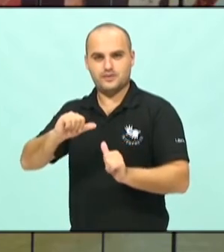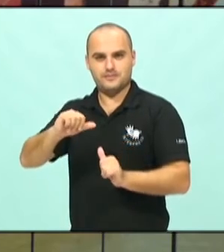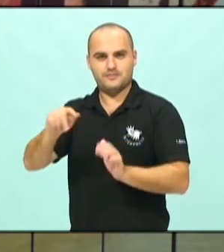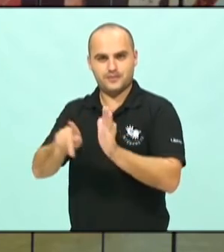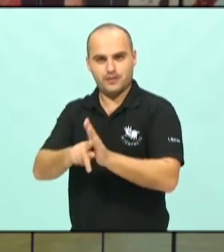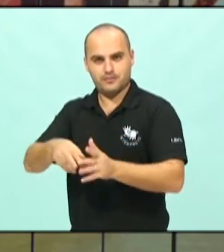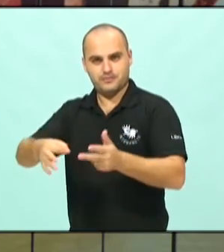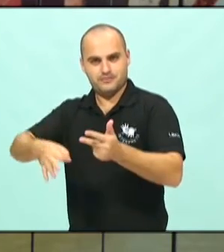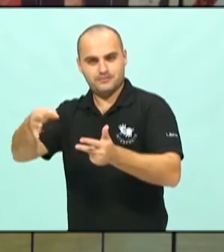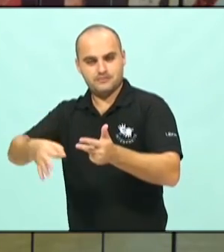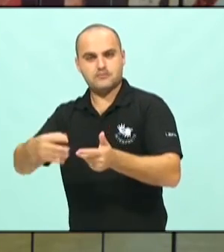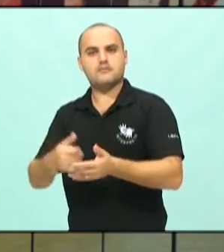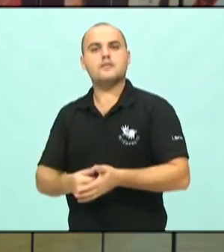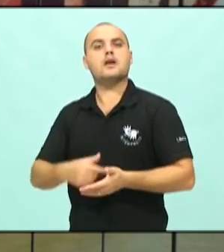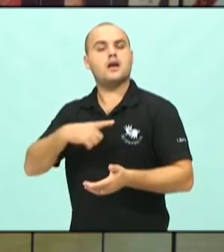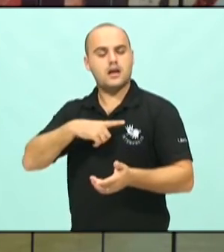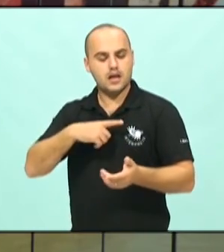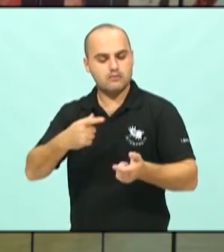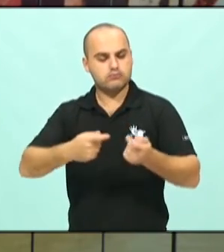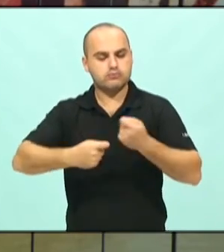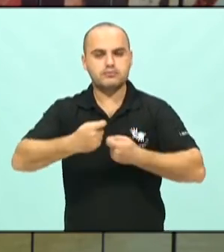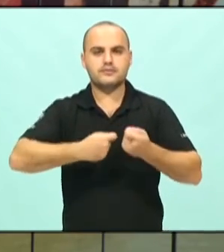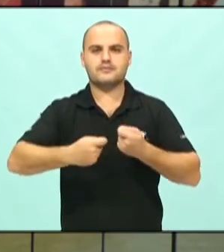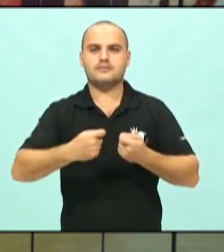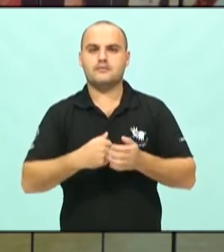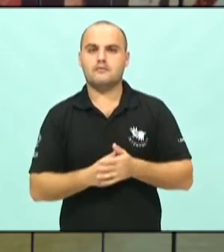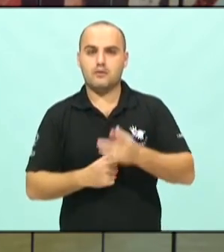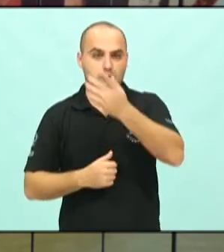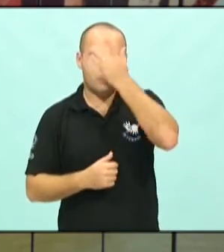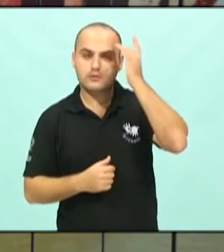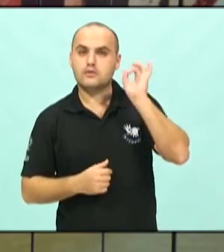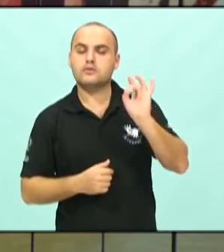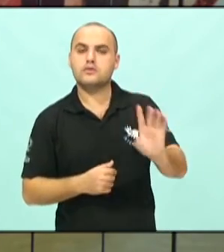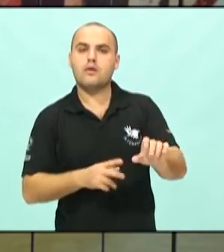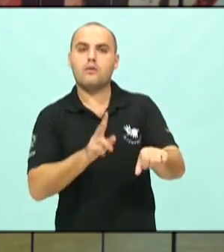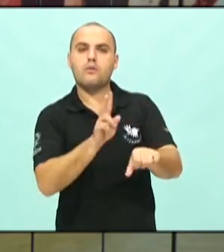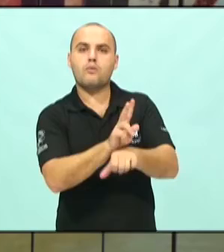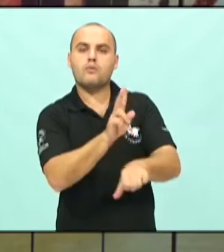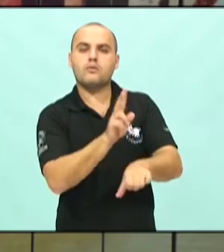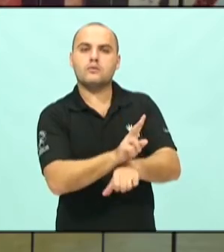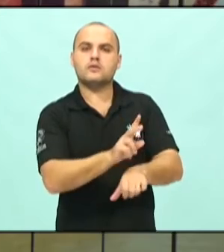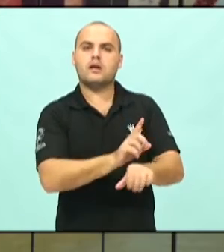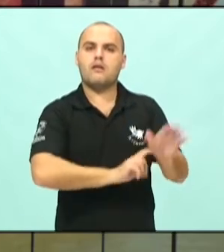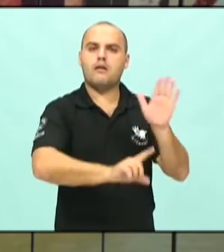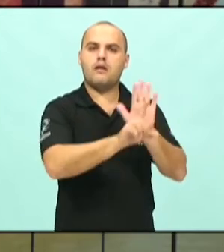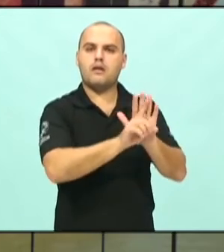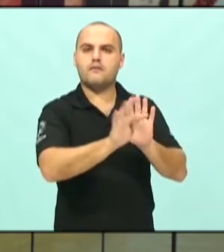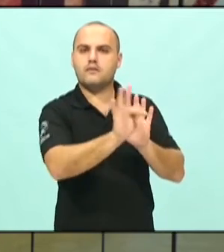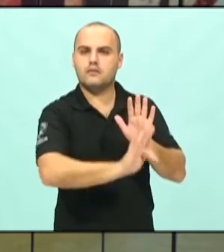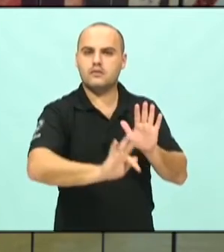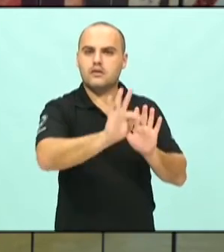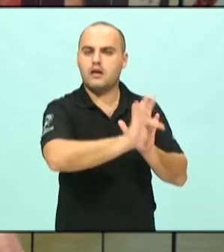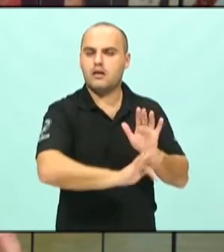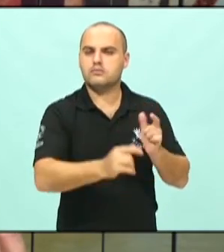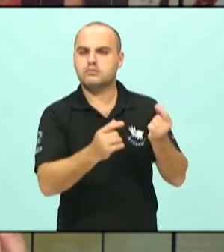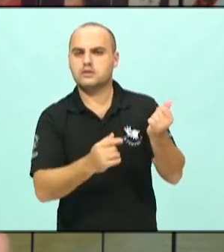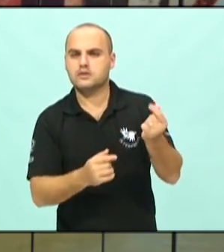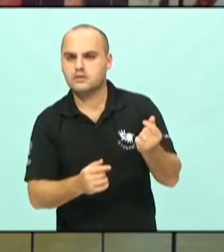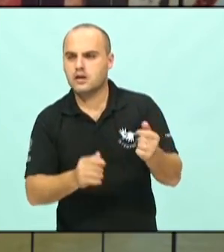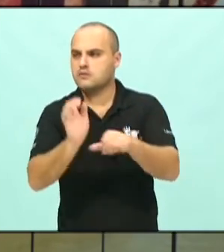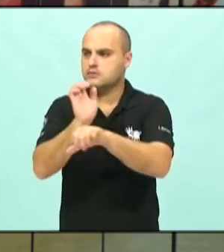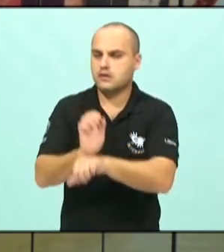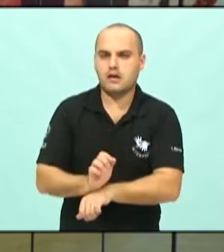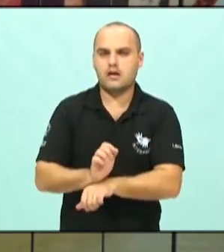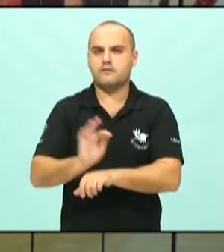estrutura administrativa. Desde uma pessoa que cuida só da captação de recursos, lei federal, buscar dinheiro de recursos federais,